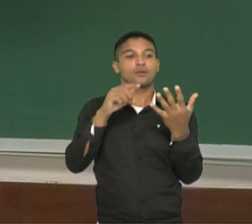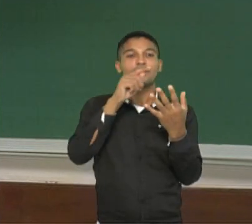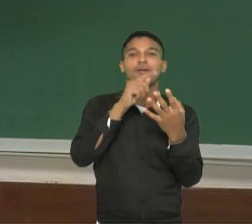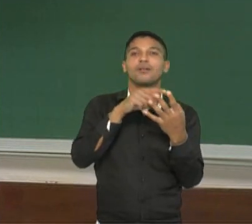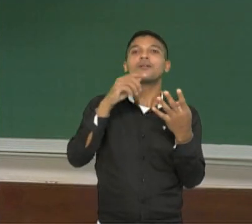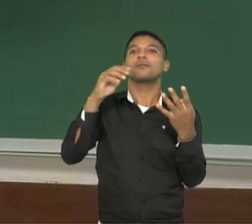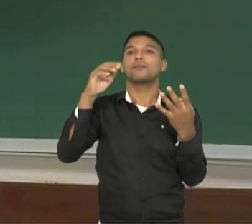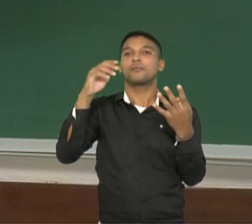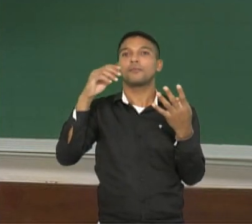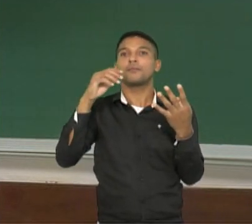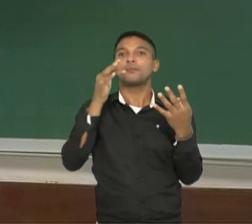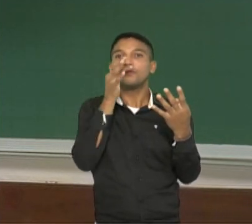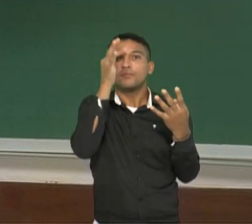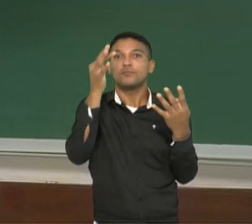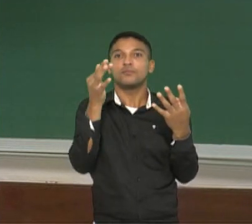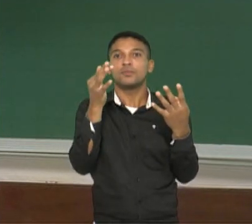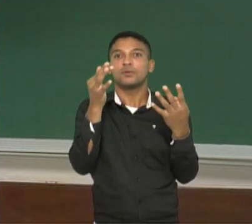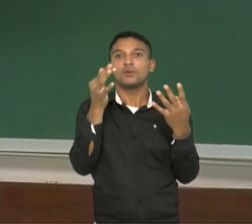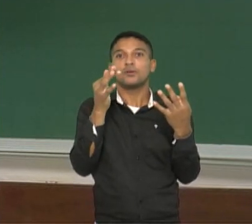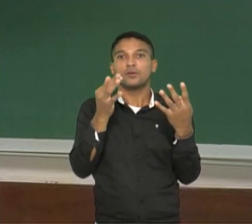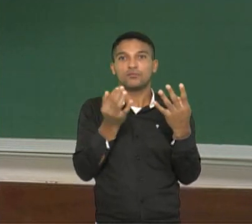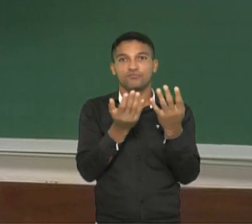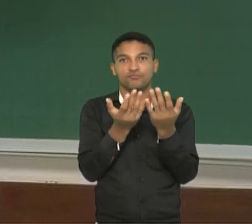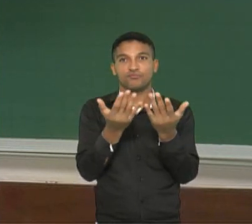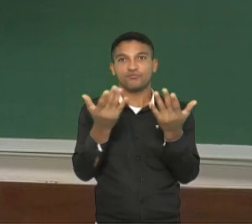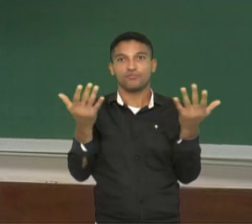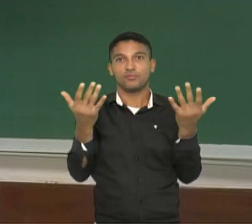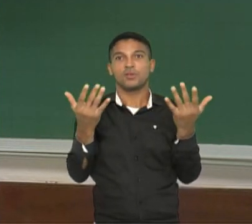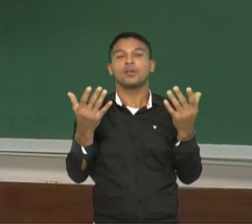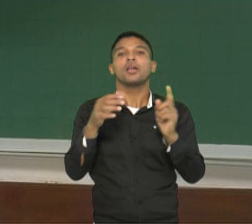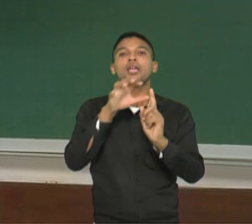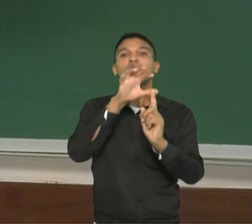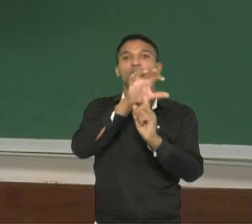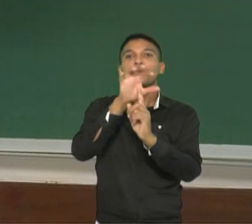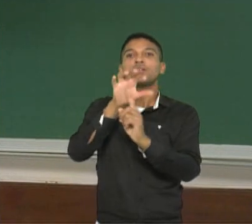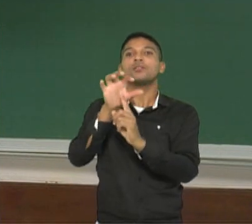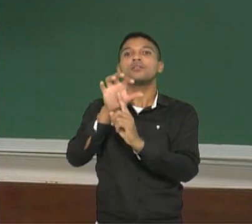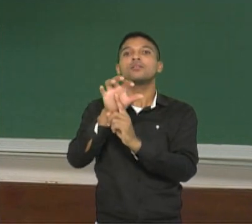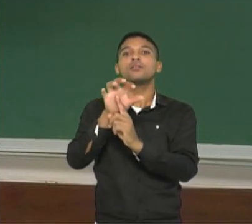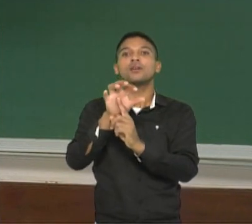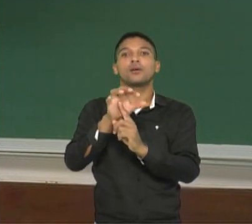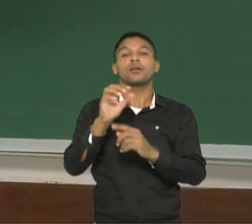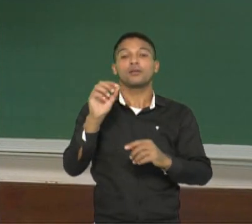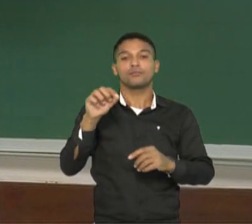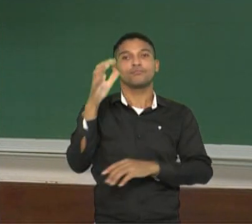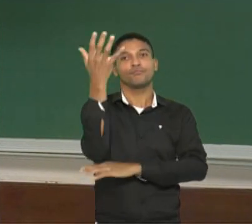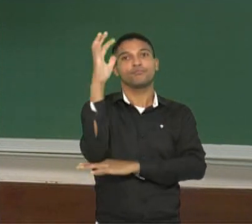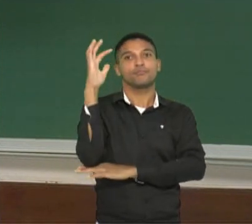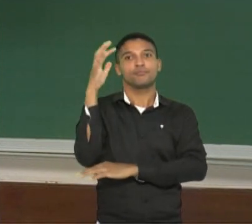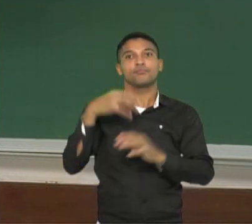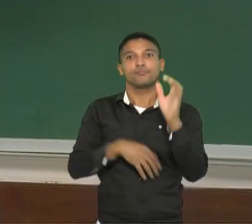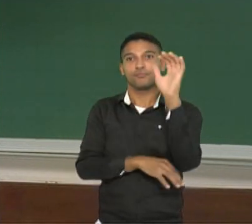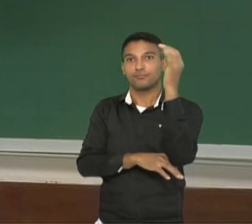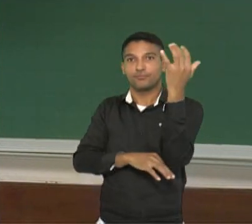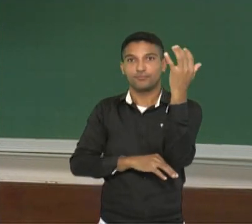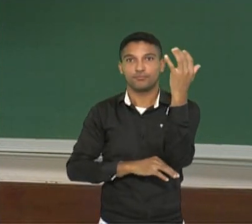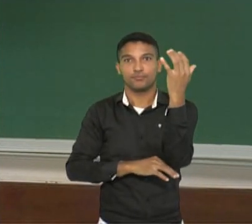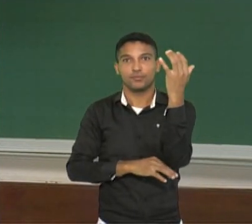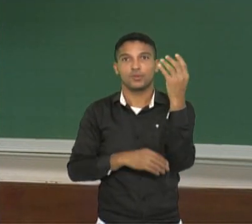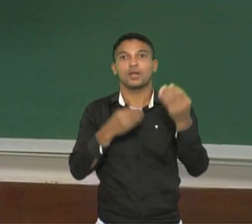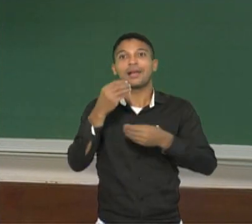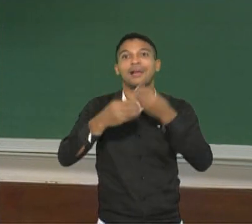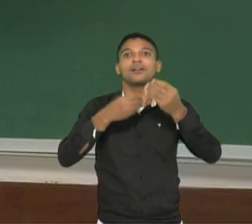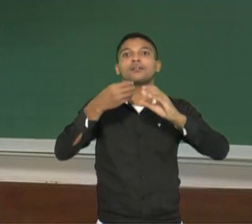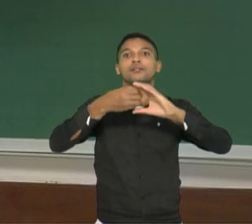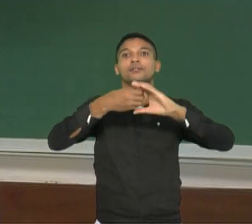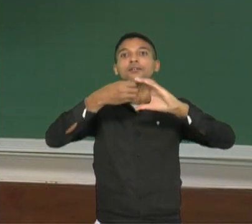verão e primavera vão influenciar diretamente na composição da paisagem. Então, por isso é muito importante a gente